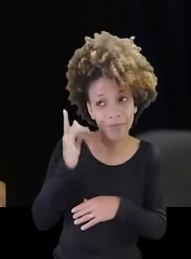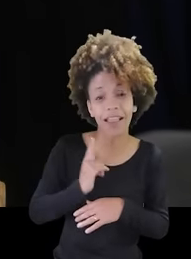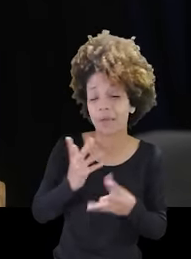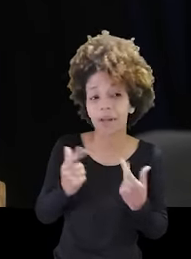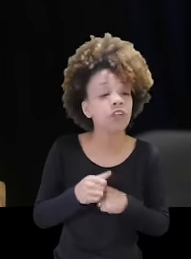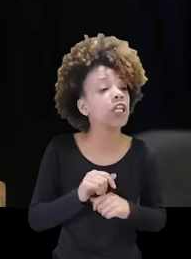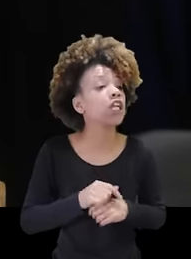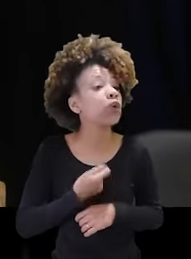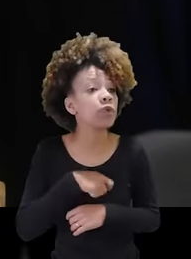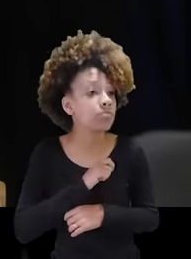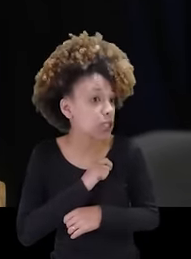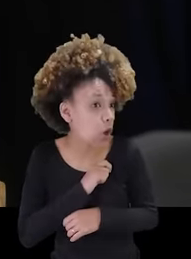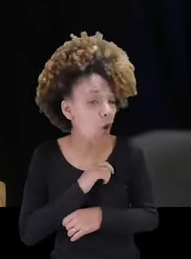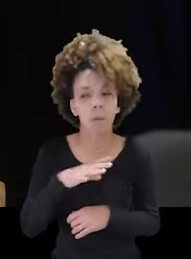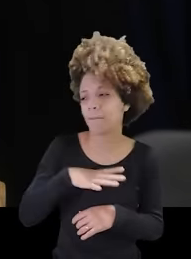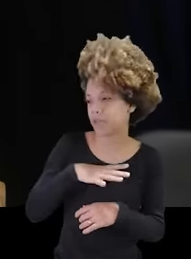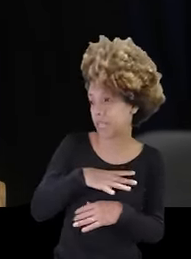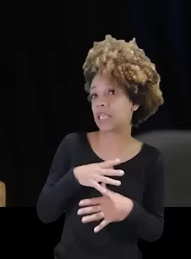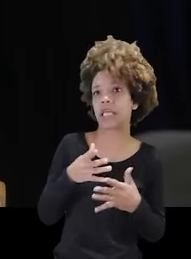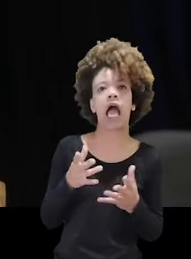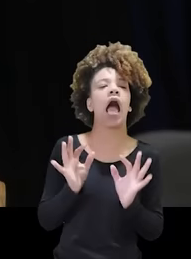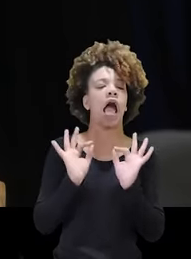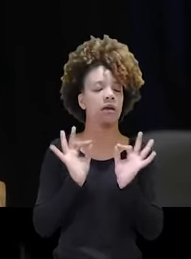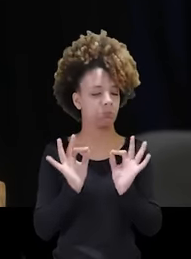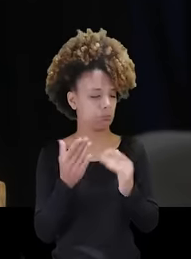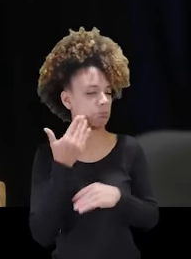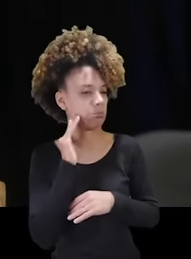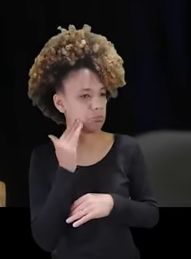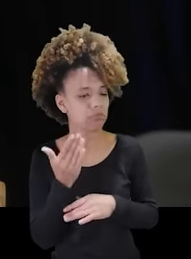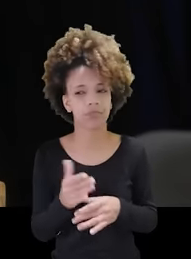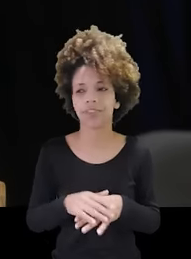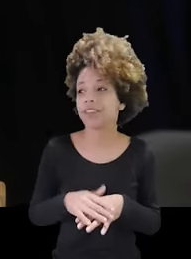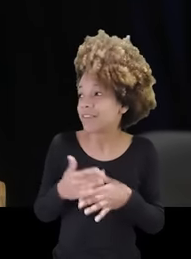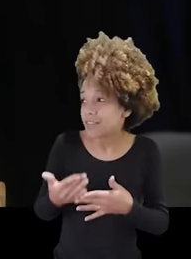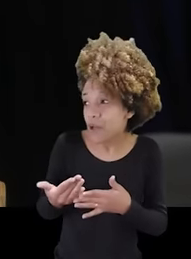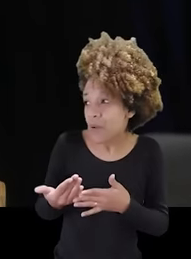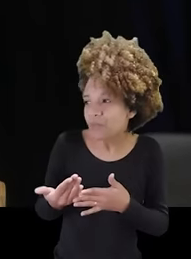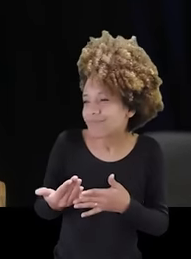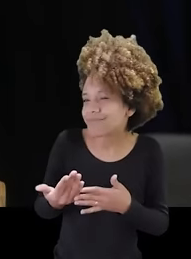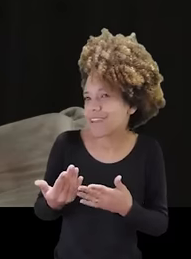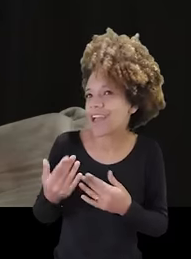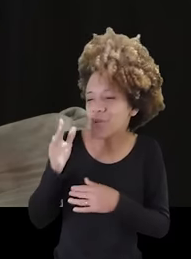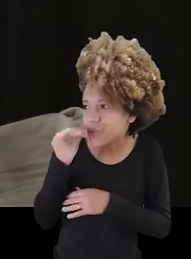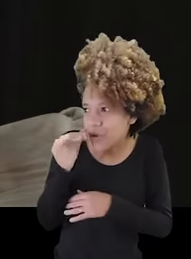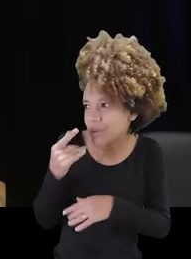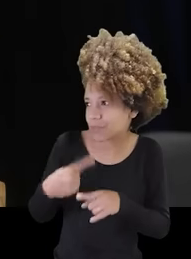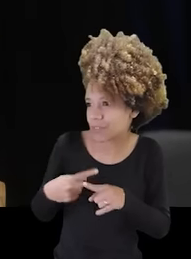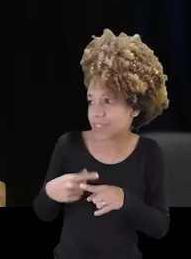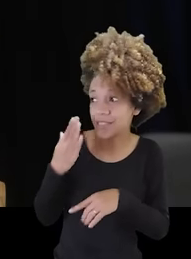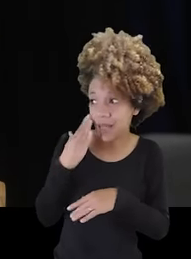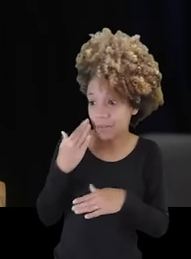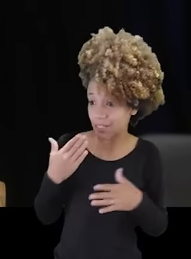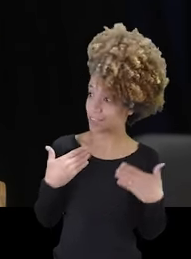celular tá incrível e aí o espanhol português Ah é Ah entendi não sei o quê então ele ficou muito muito ele sabe